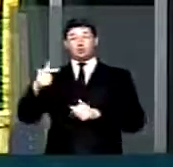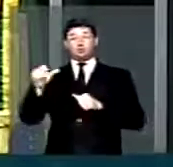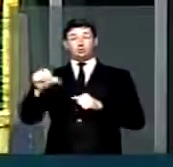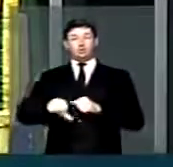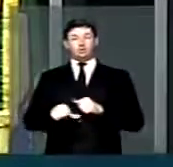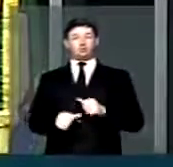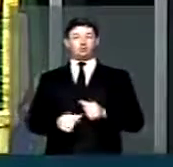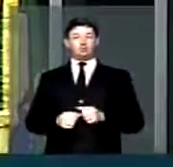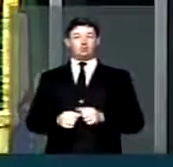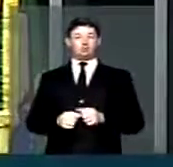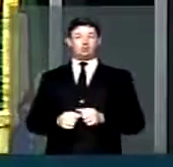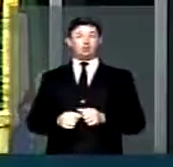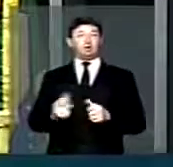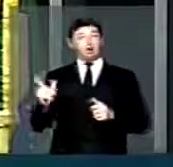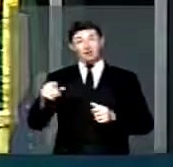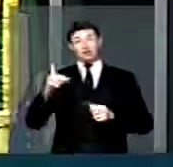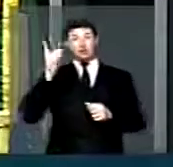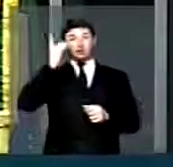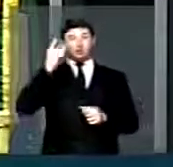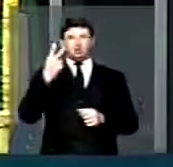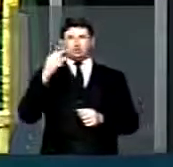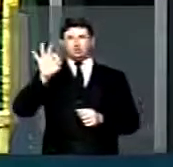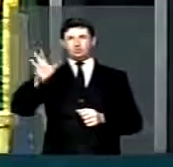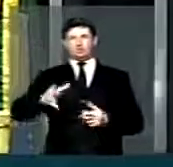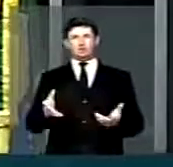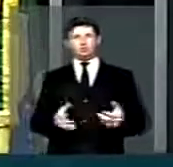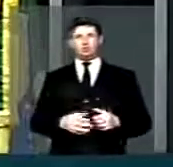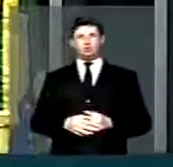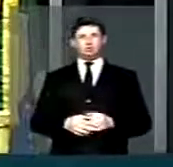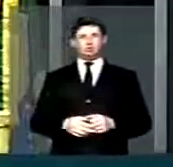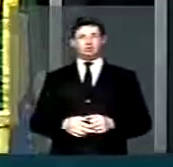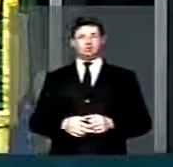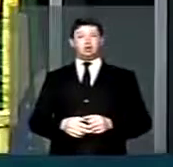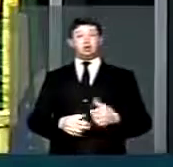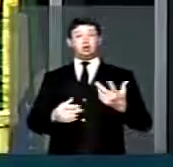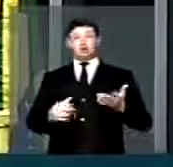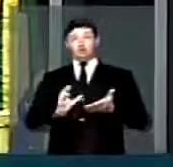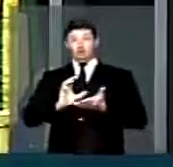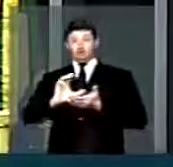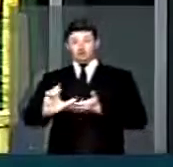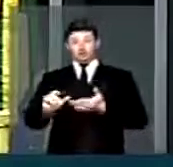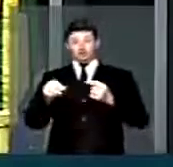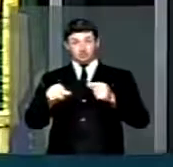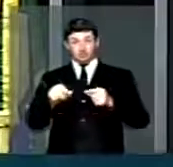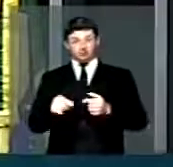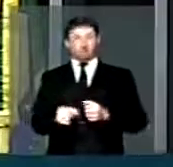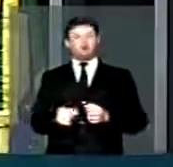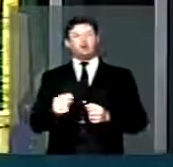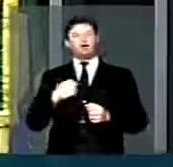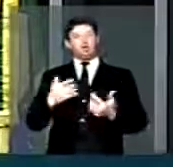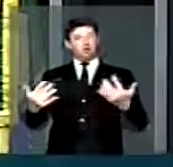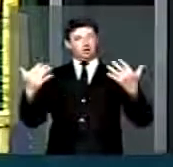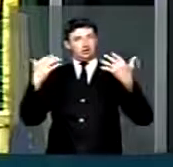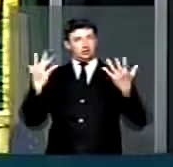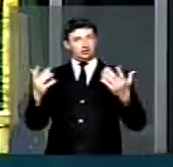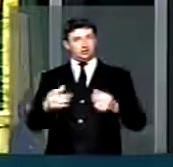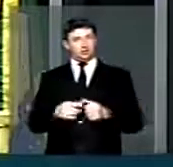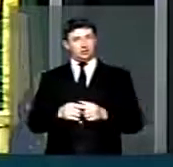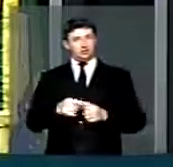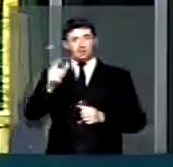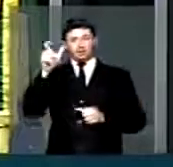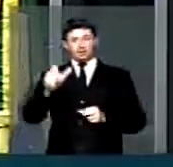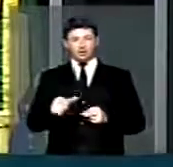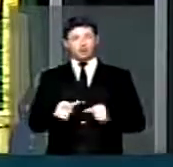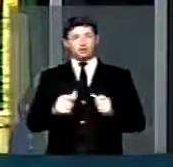é o da presidente Dilma, 2%. E a taxa de investimentos, e aí eu chamo a atenção, que é um jeito